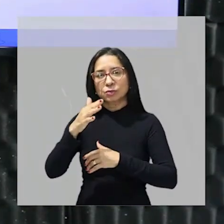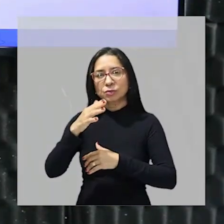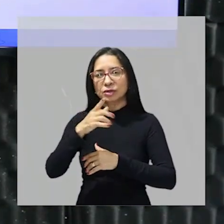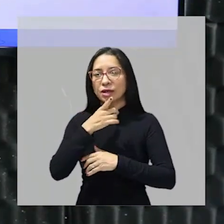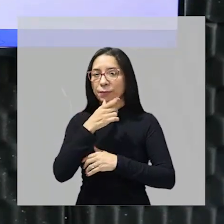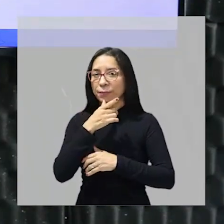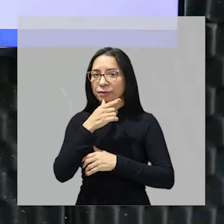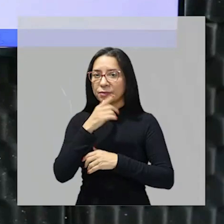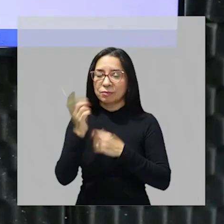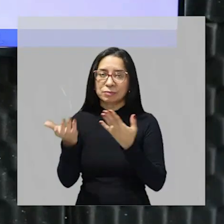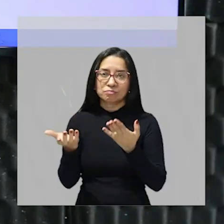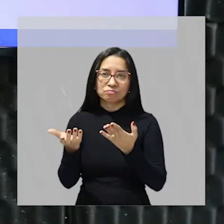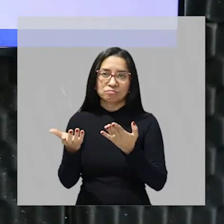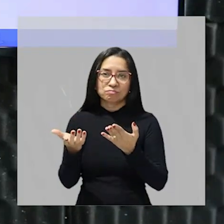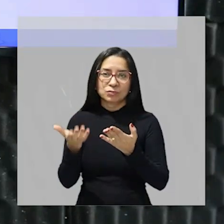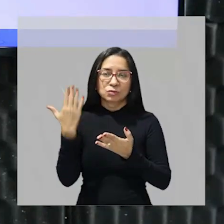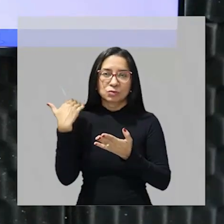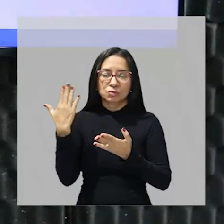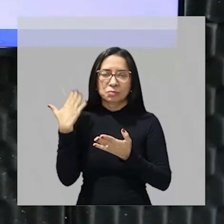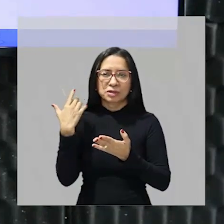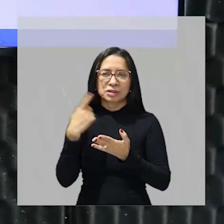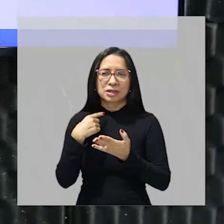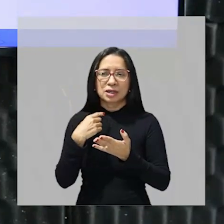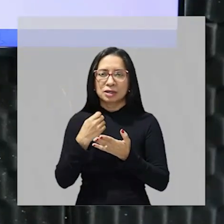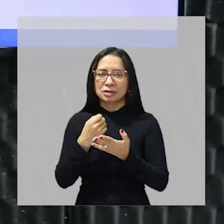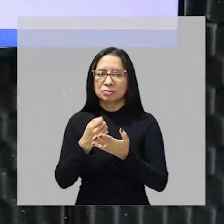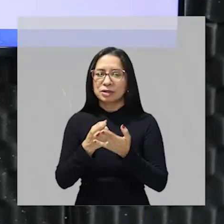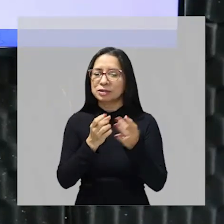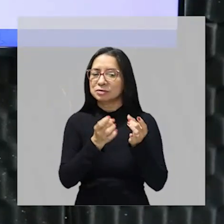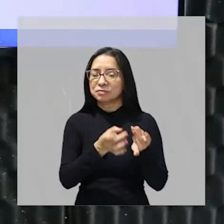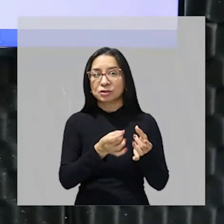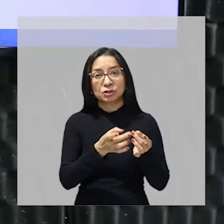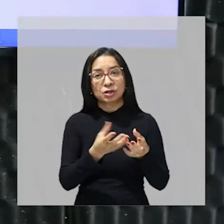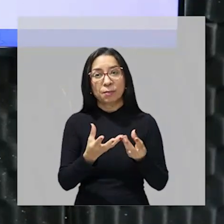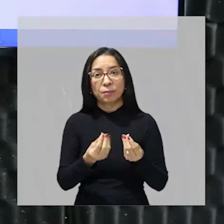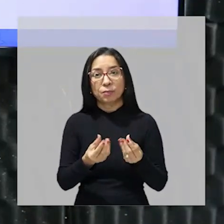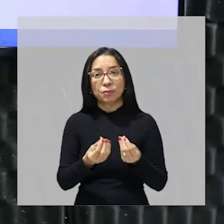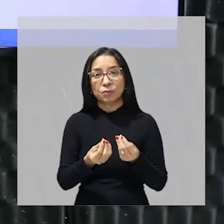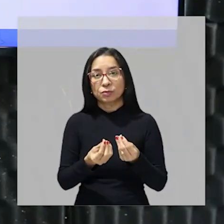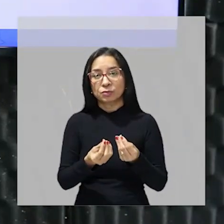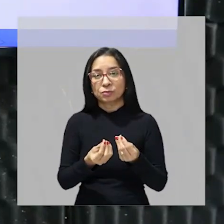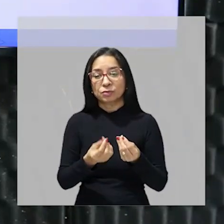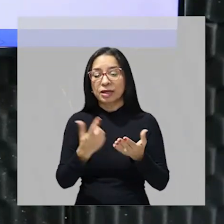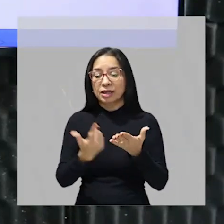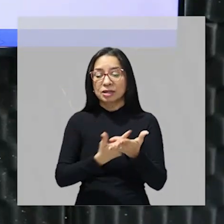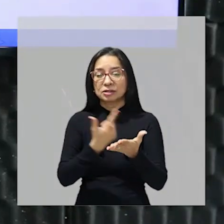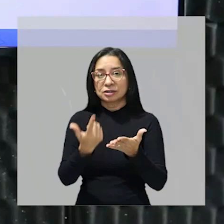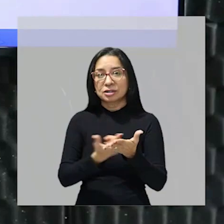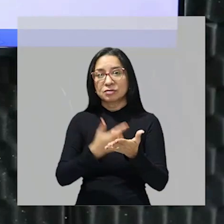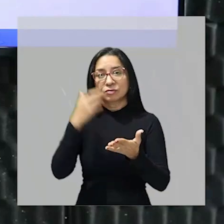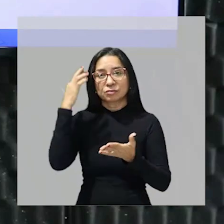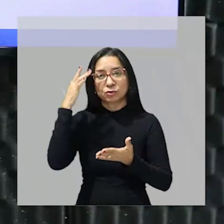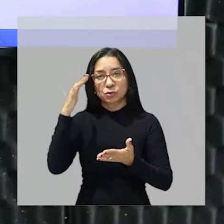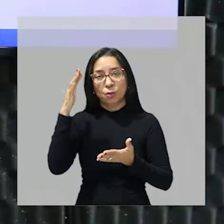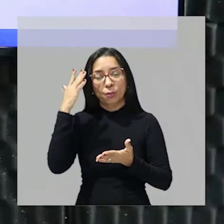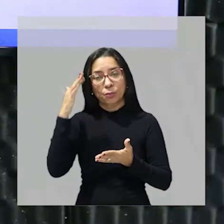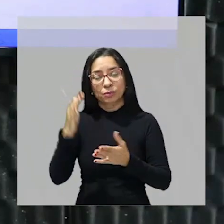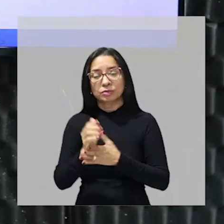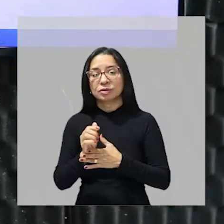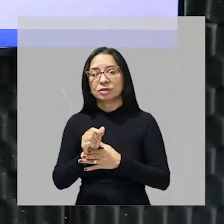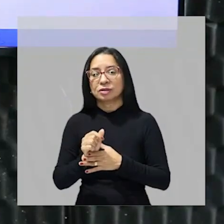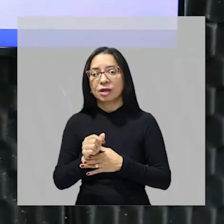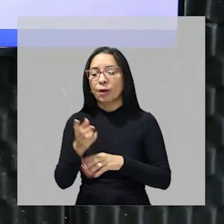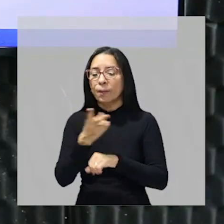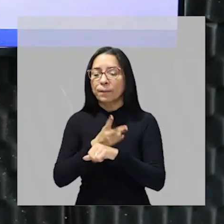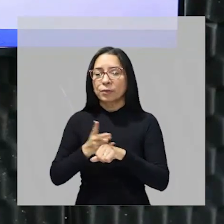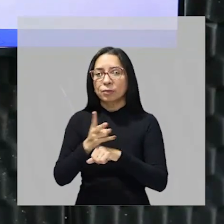se vendia muito, né? Quando eu era adolescente, tinha esses livros nas bancas de revistas para vender. Então, você vai lá, né? Sonhou